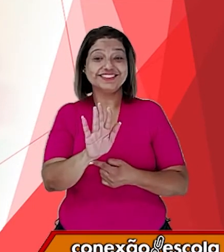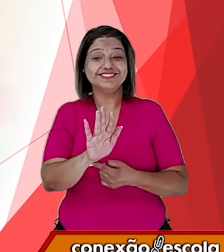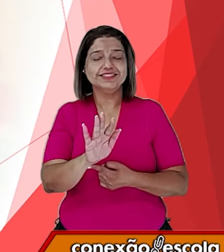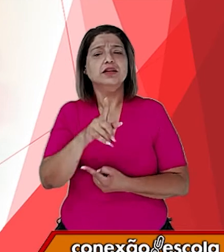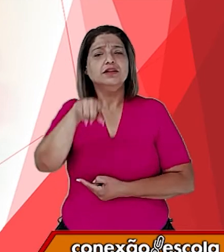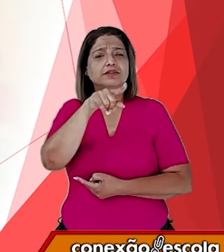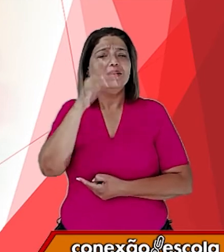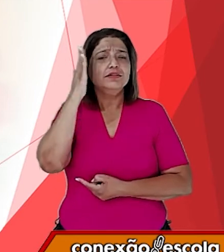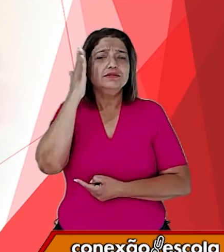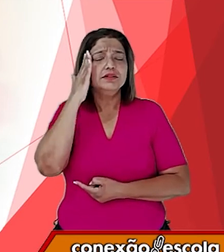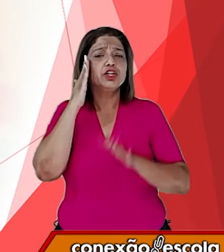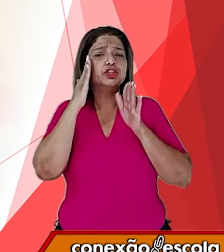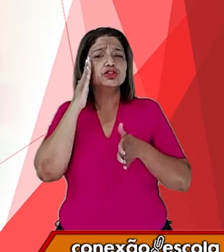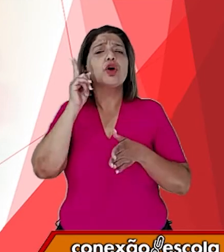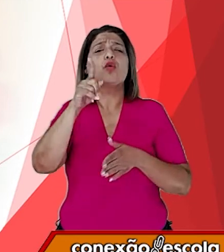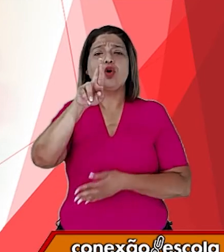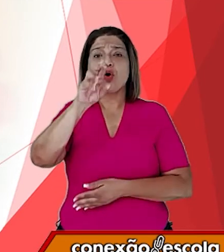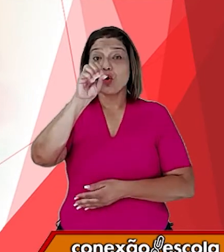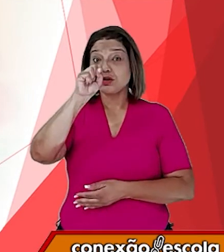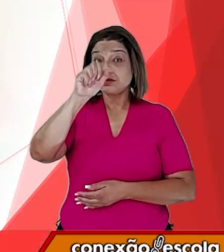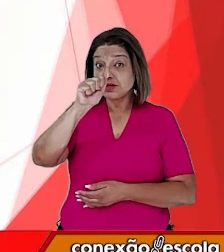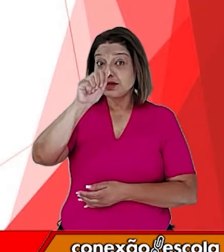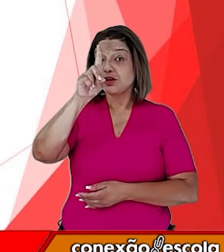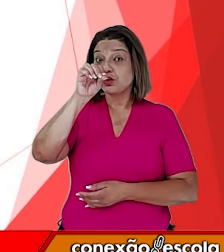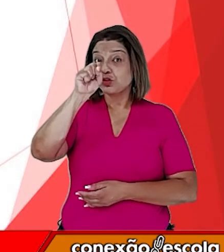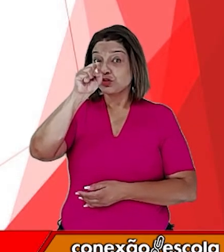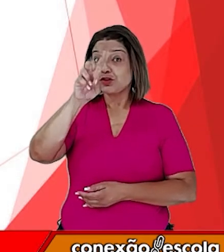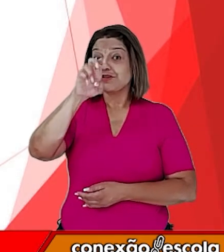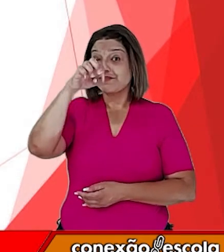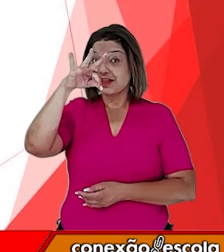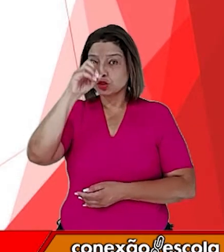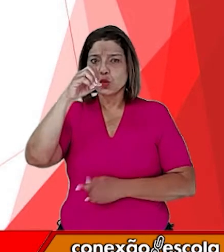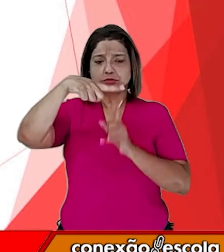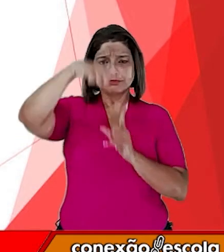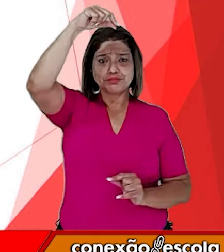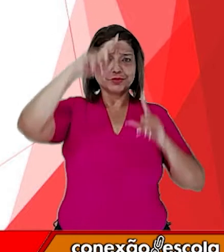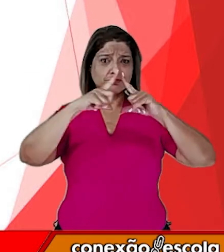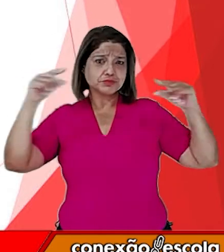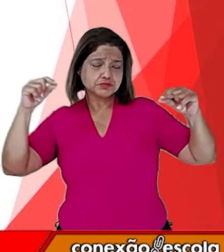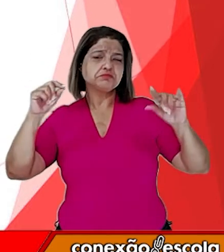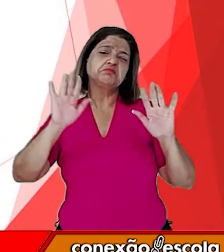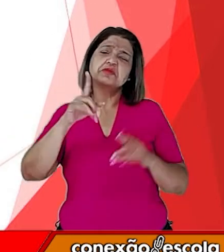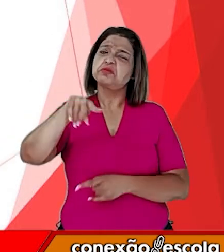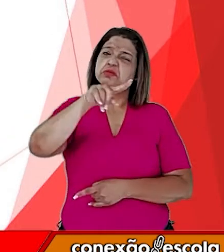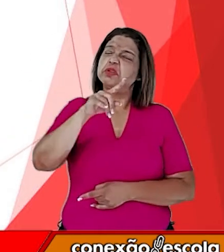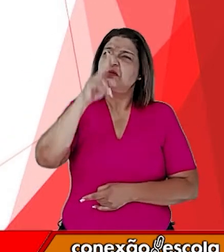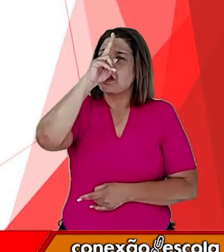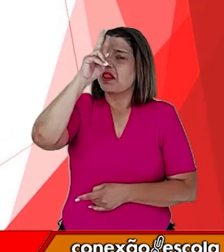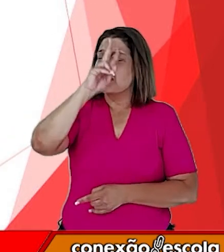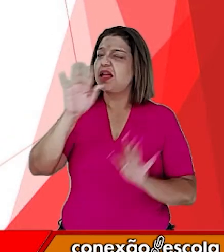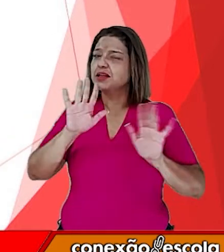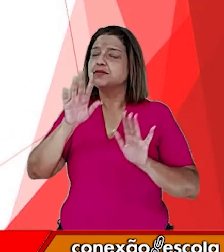Você já ouviu falar sobre a Rosa dos Ventos? Falando assim por alto, talvez você não se